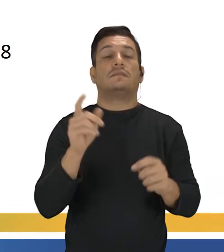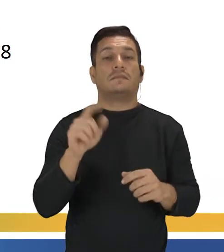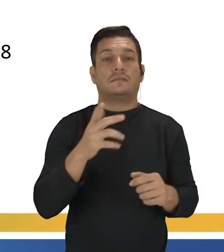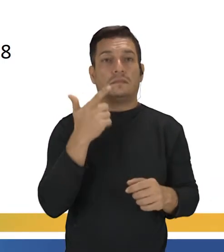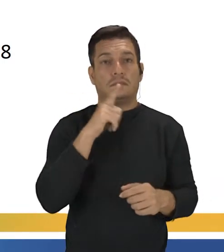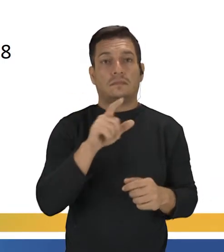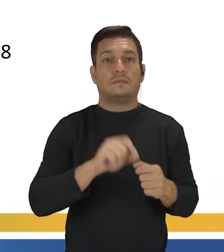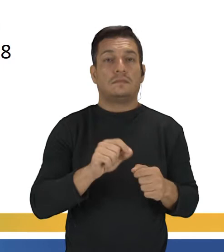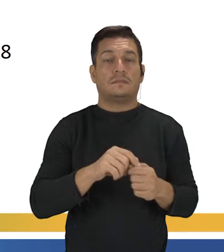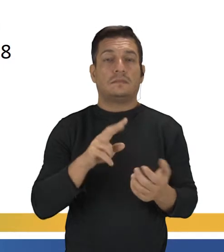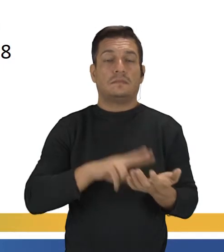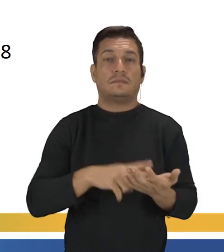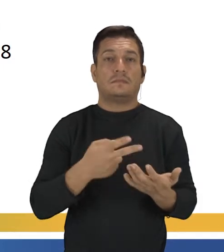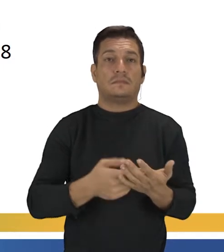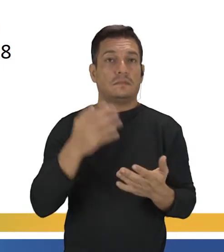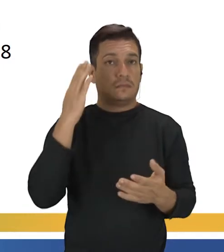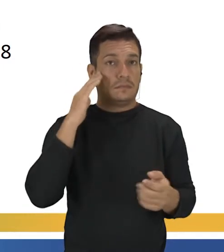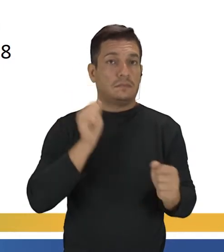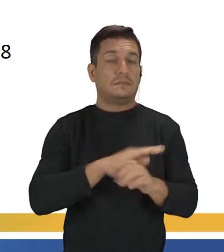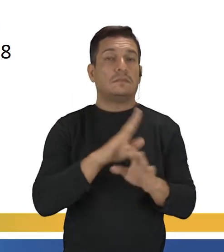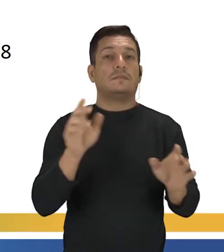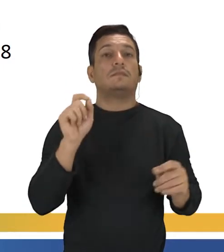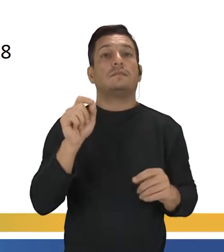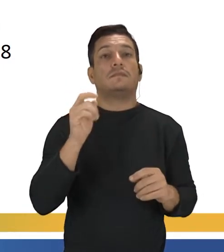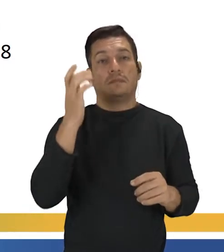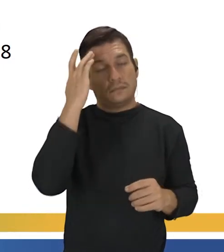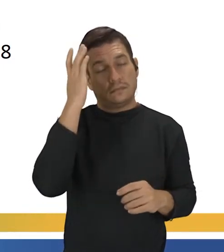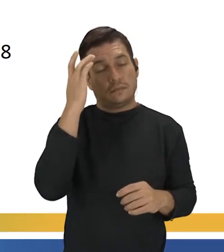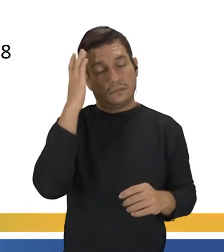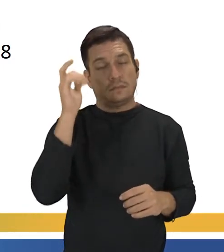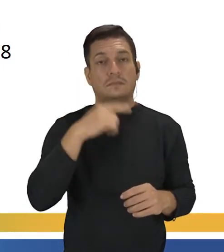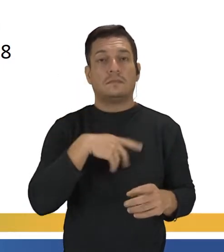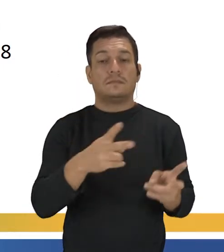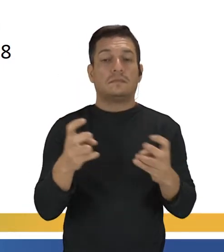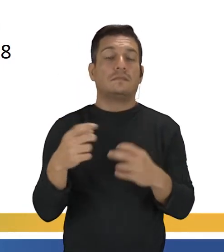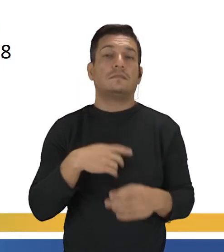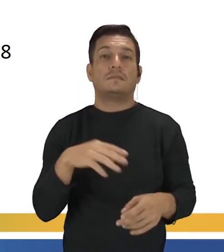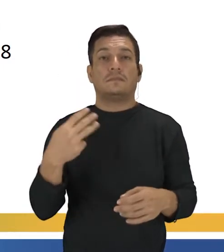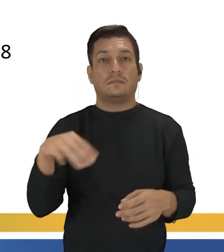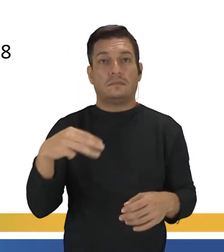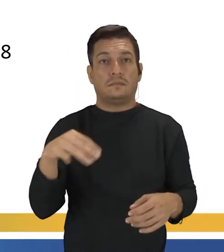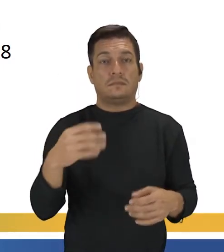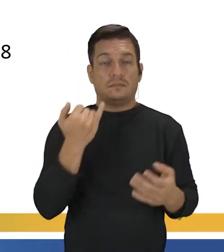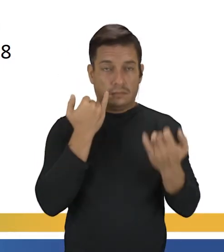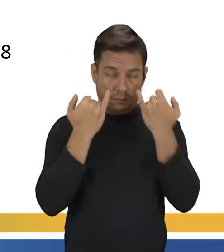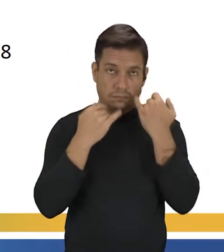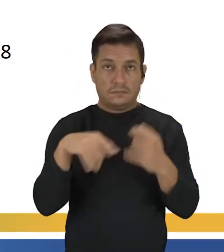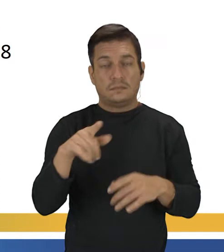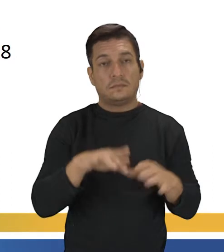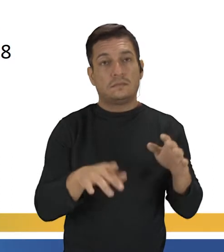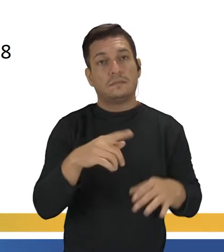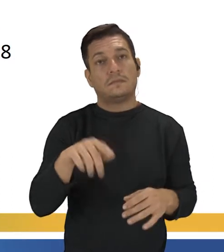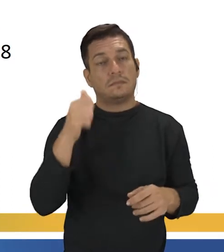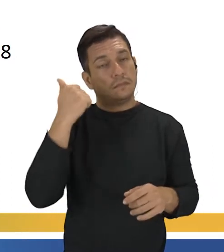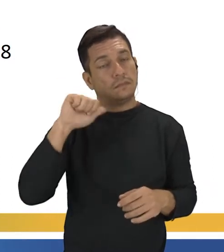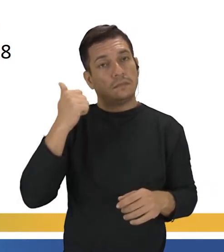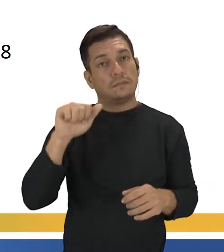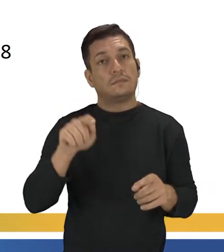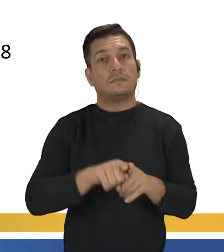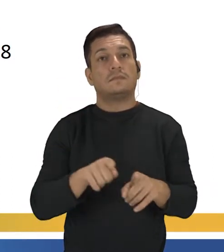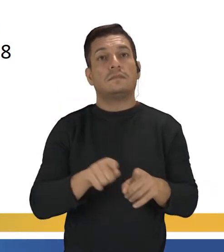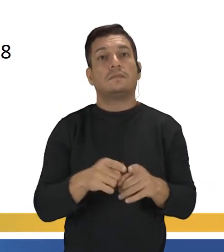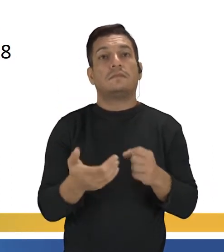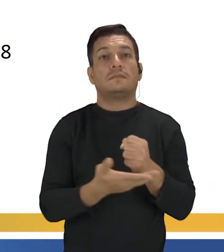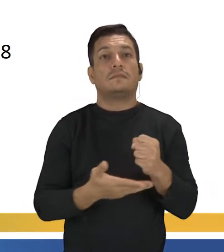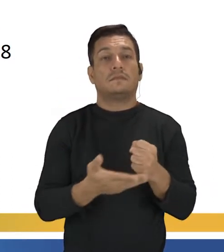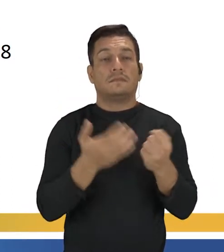fazer a interpretação, vai ficar mais fácil deduzir os dados matemáticos. Aí vai depender do quê? De você fazer essa análise em cima